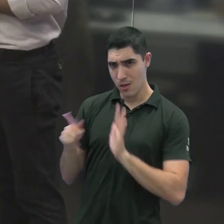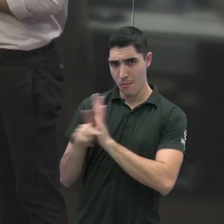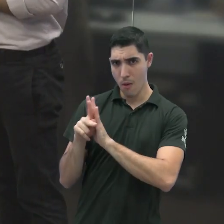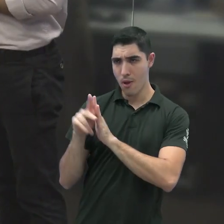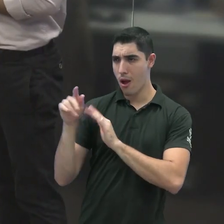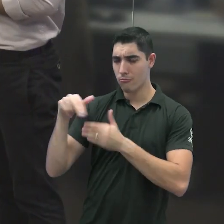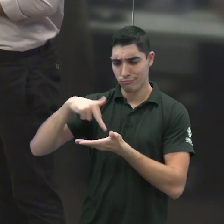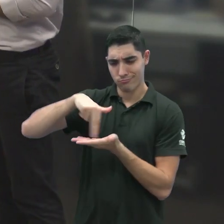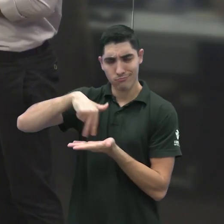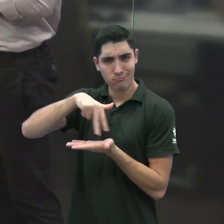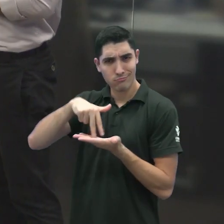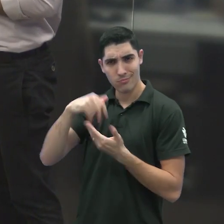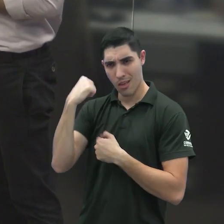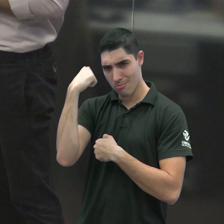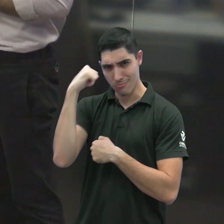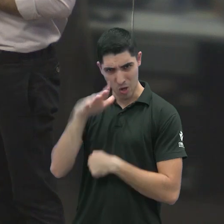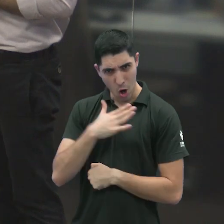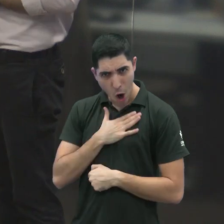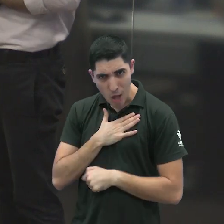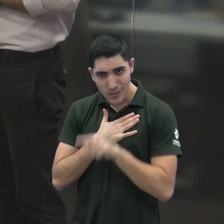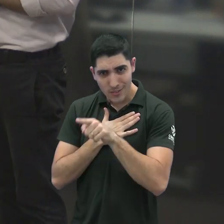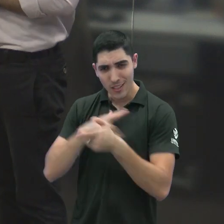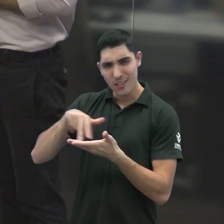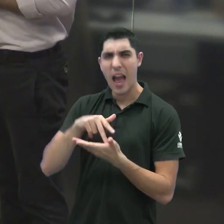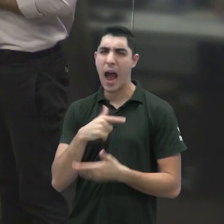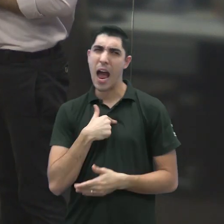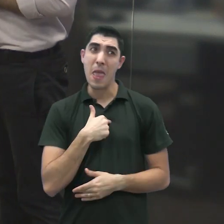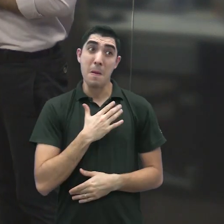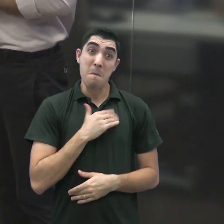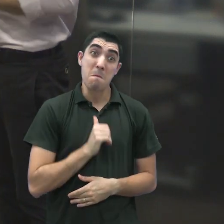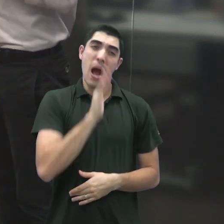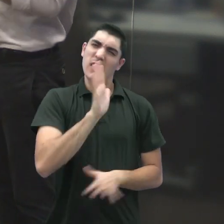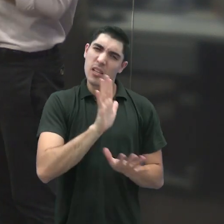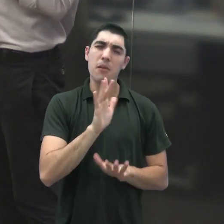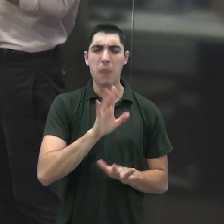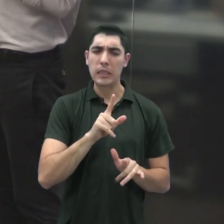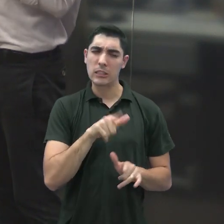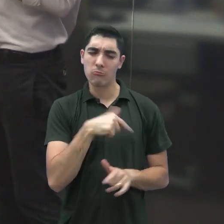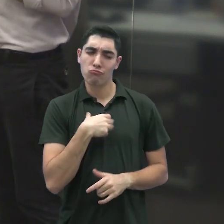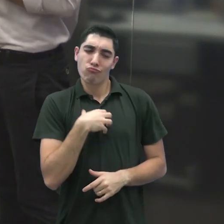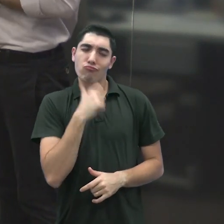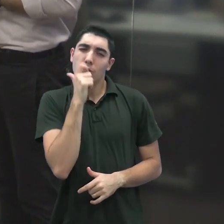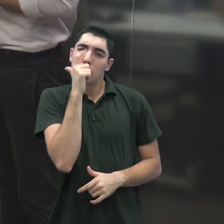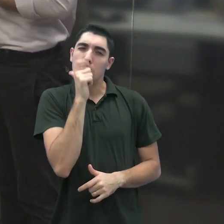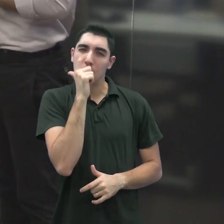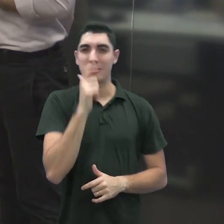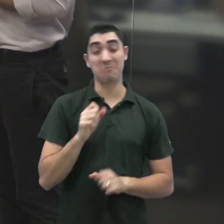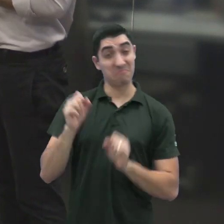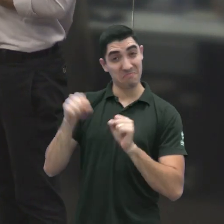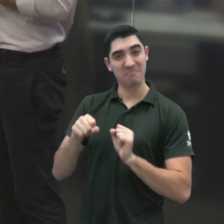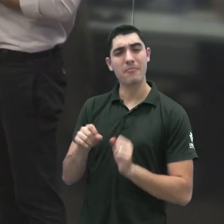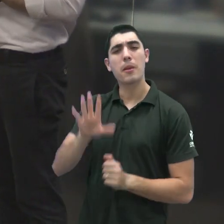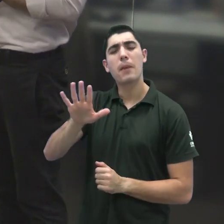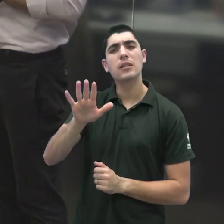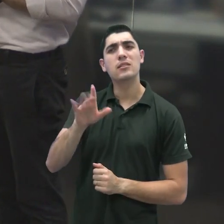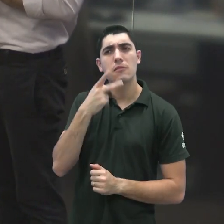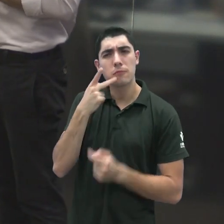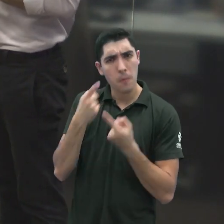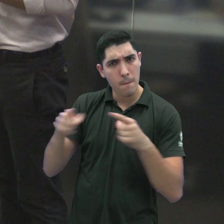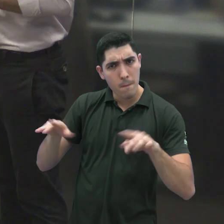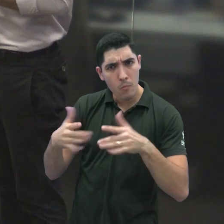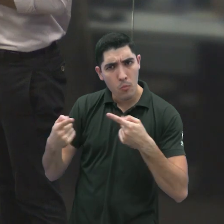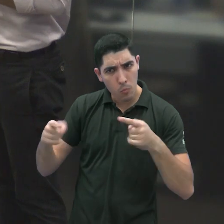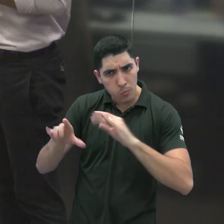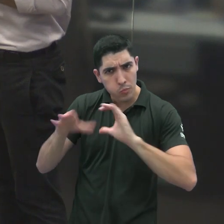de tango? Olha, Guerra, não é meu estilo favorito, mas né, tem o seu charme. Tem um sonzinho legal ali, né? E falando em música, eu